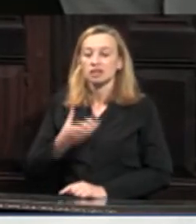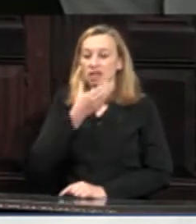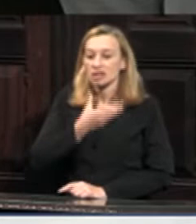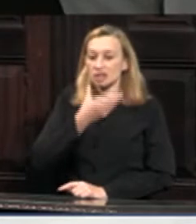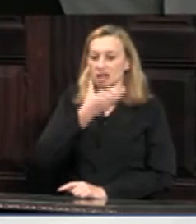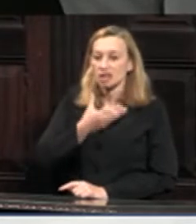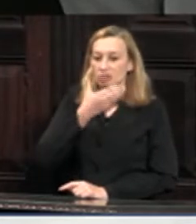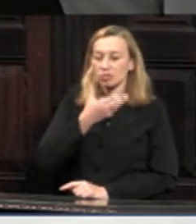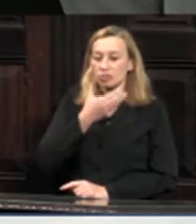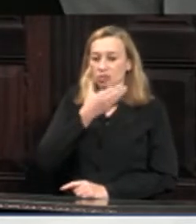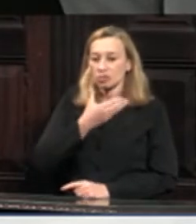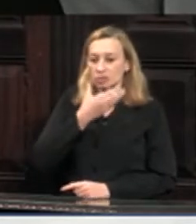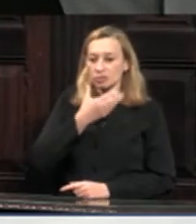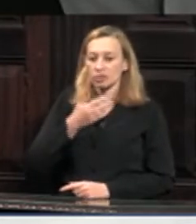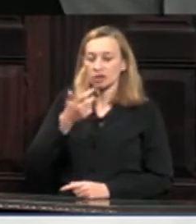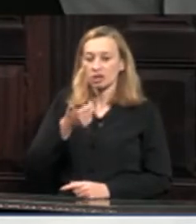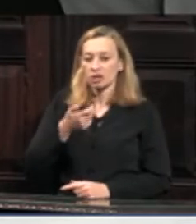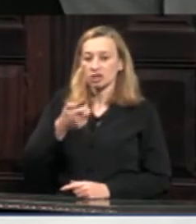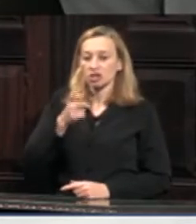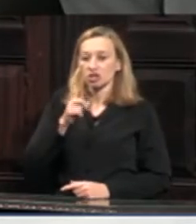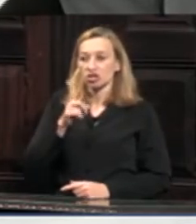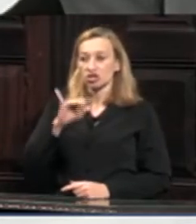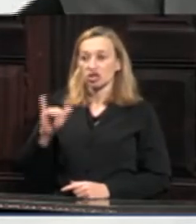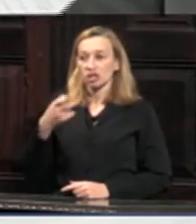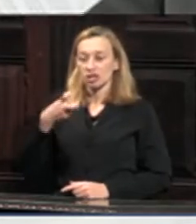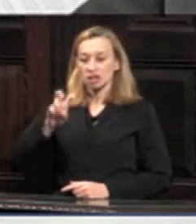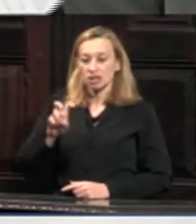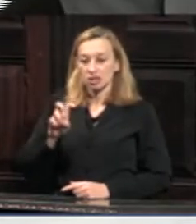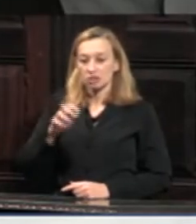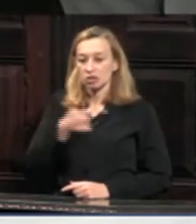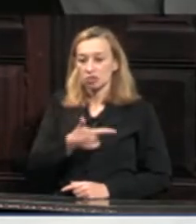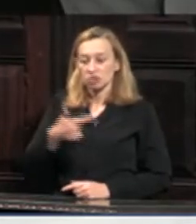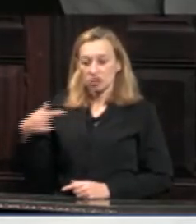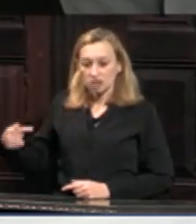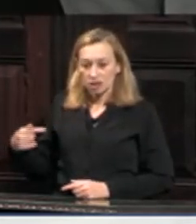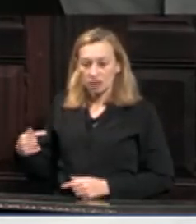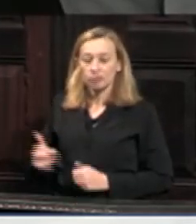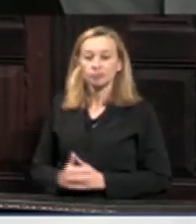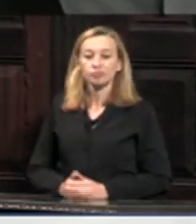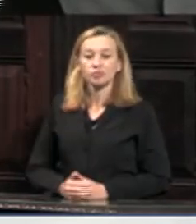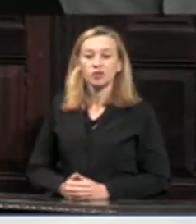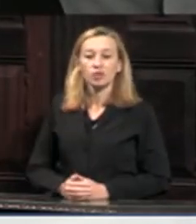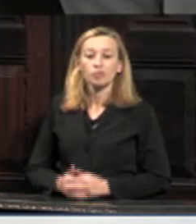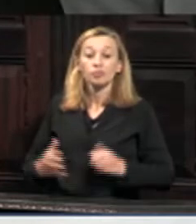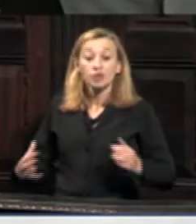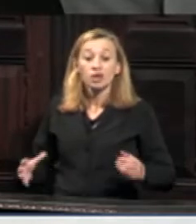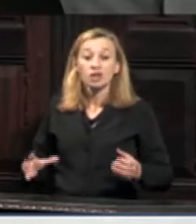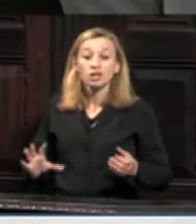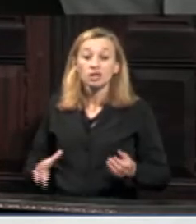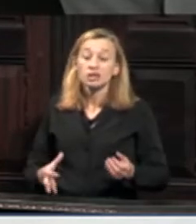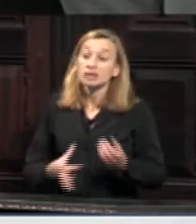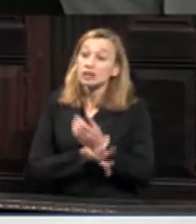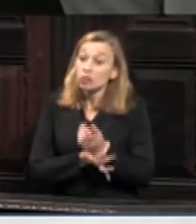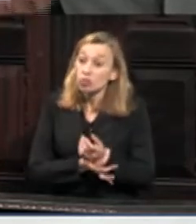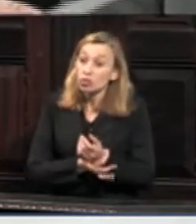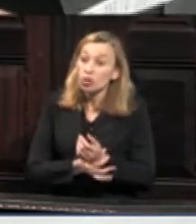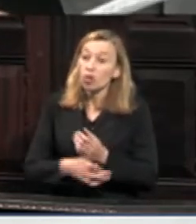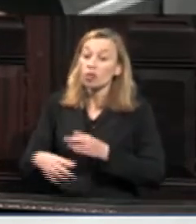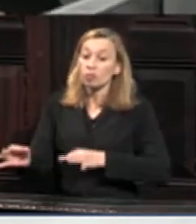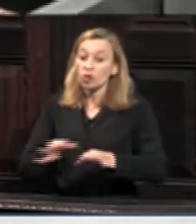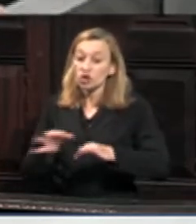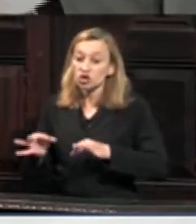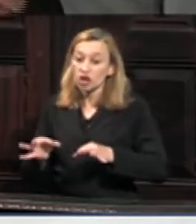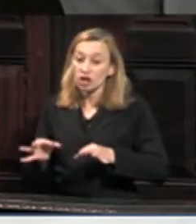que ocorreu? Esse PL estava em andamento, eles seguramente apresentaram outro, esse outro